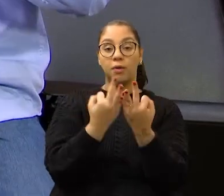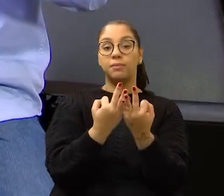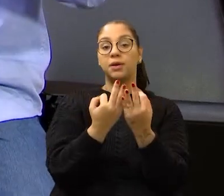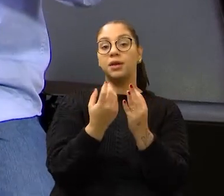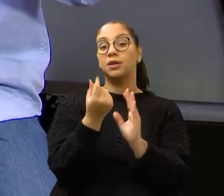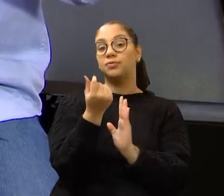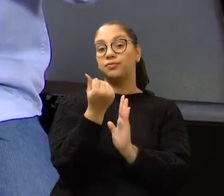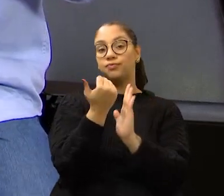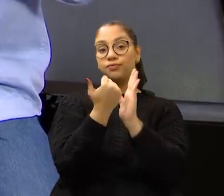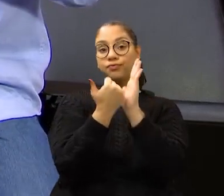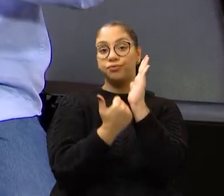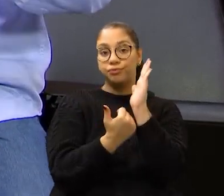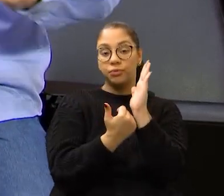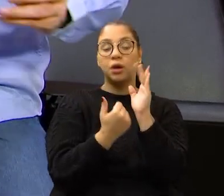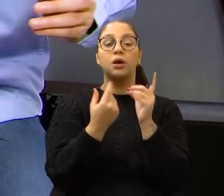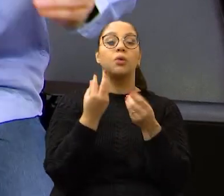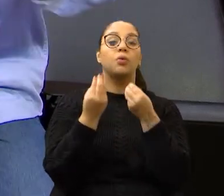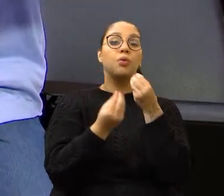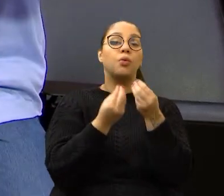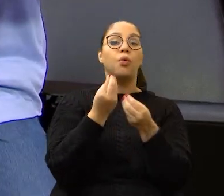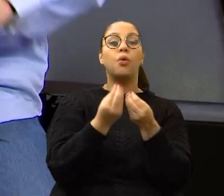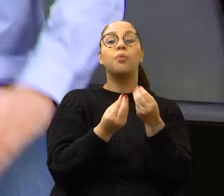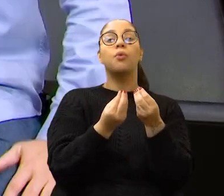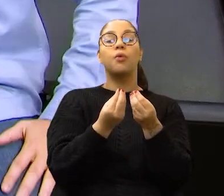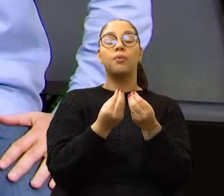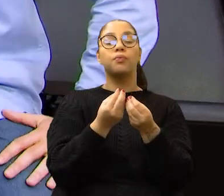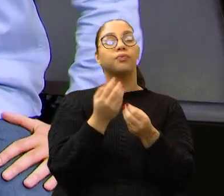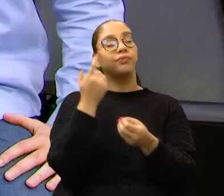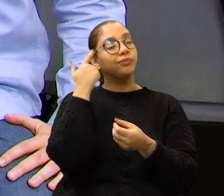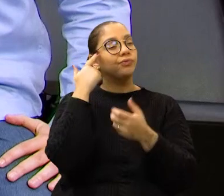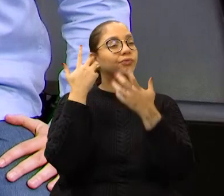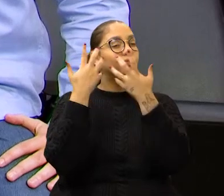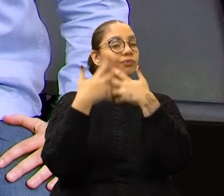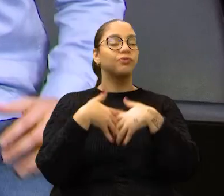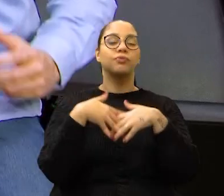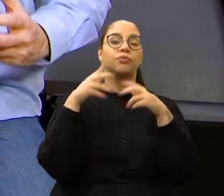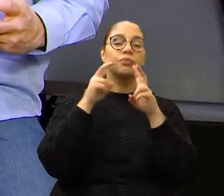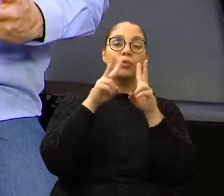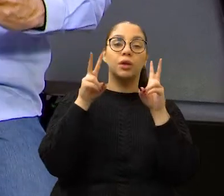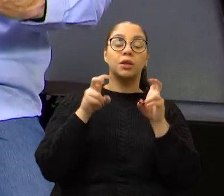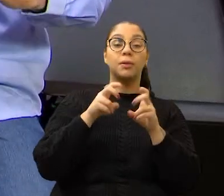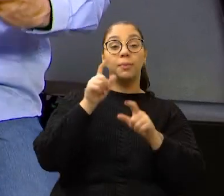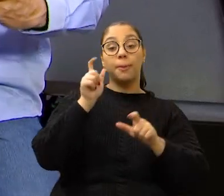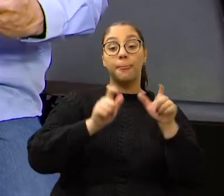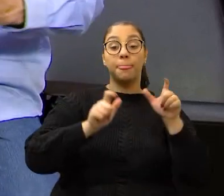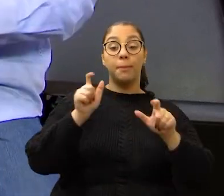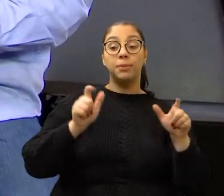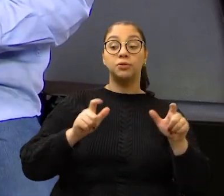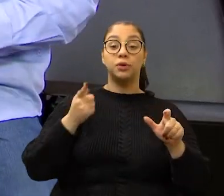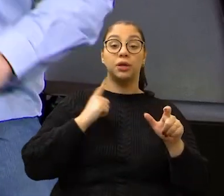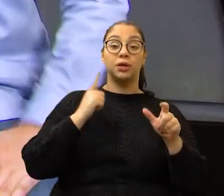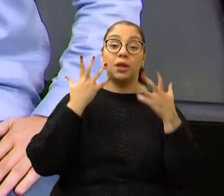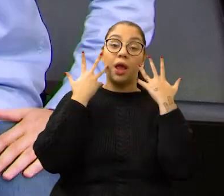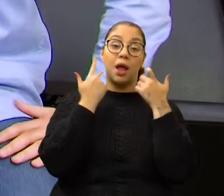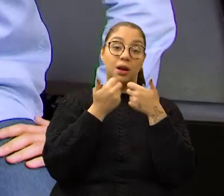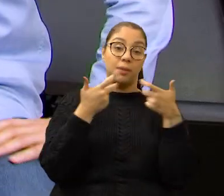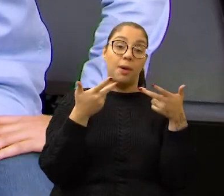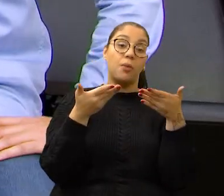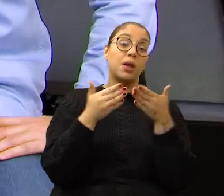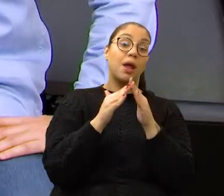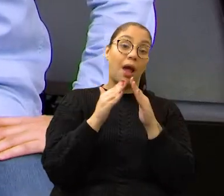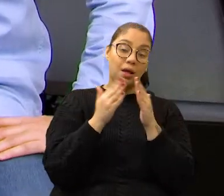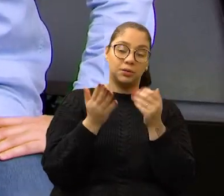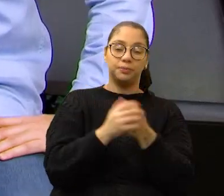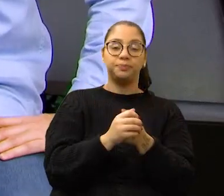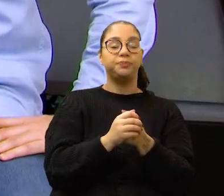de baixa renda. Como que vocês continuaram pensando no assunto das pessoas que têm um animal